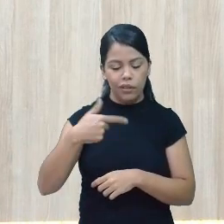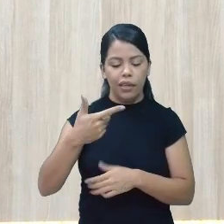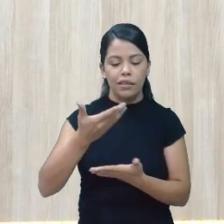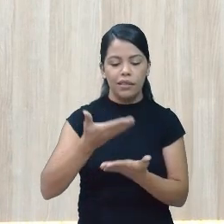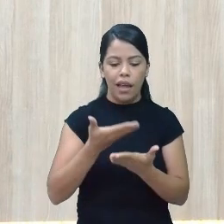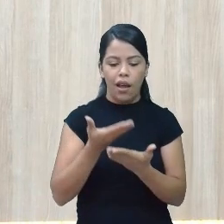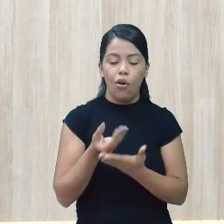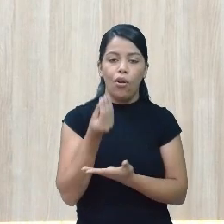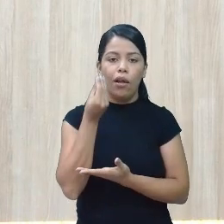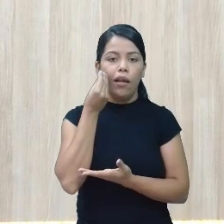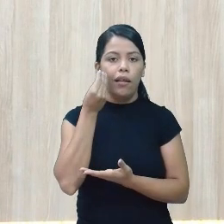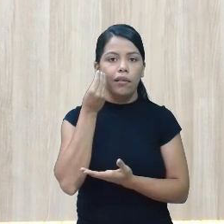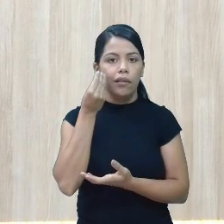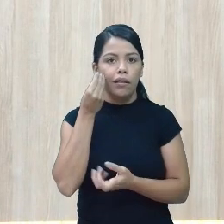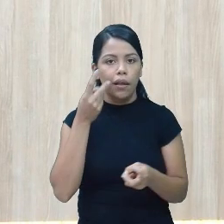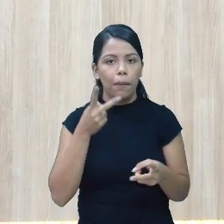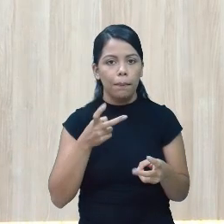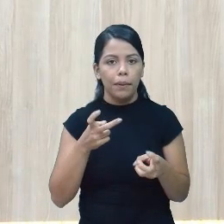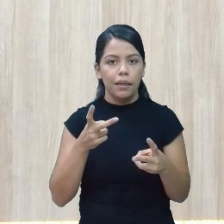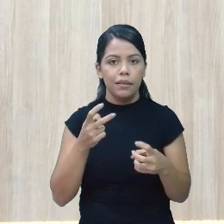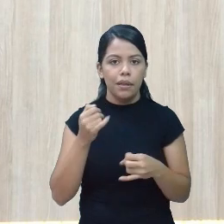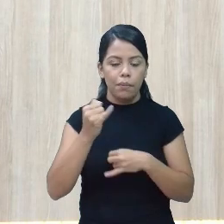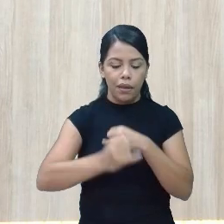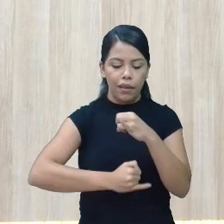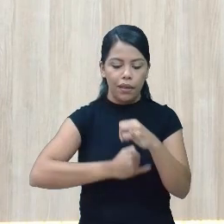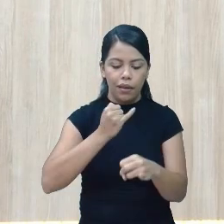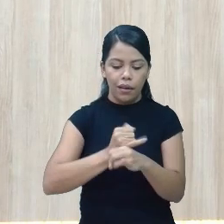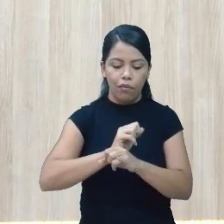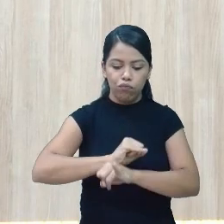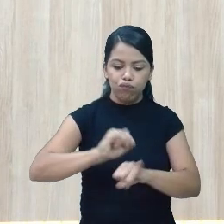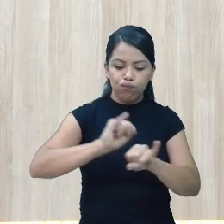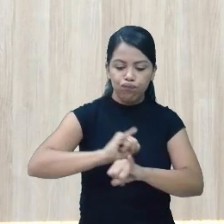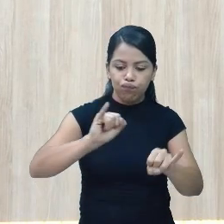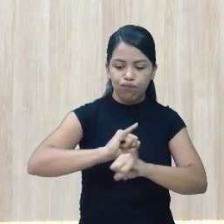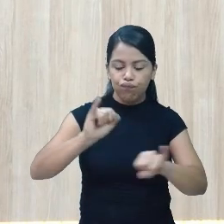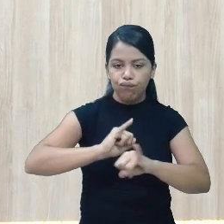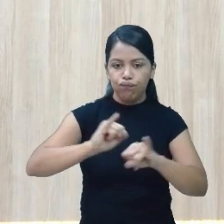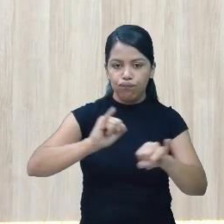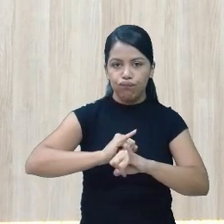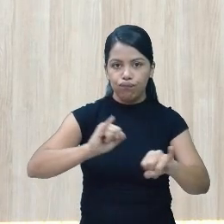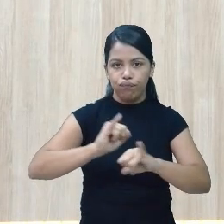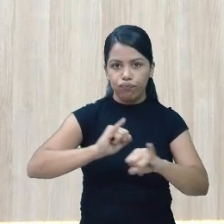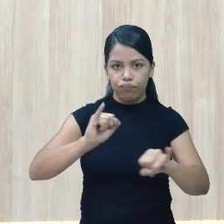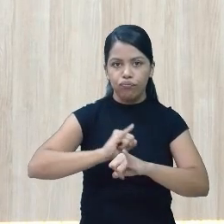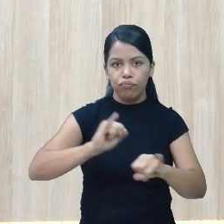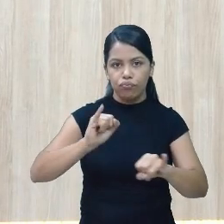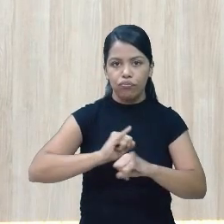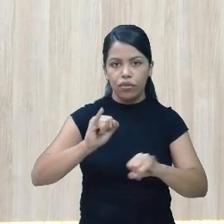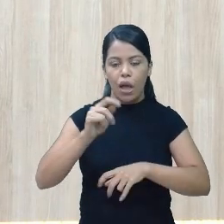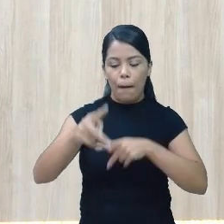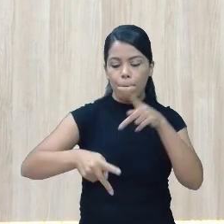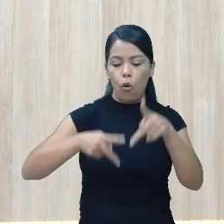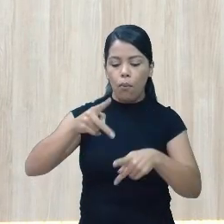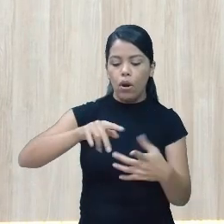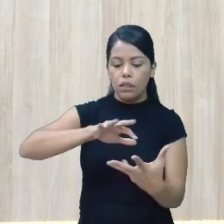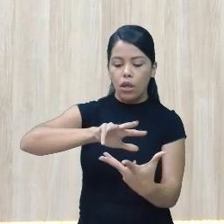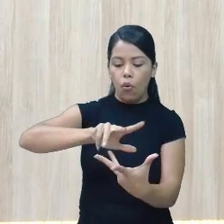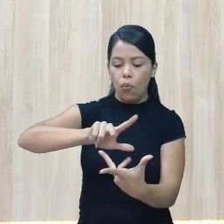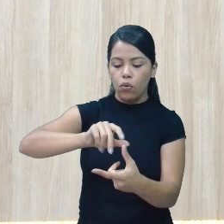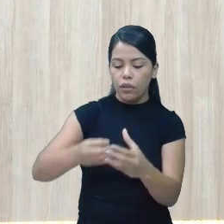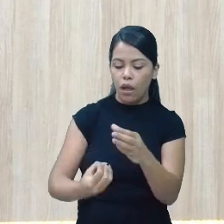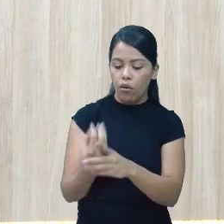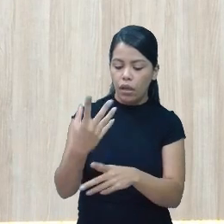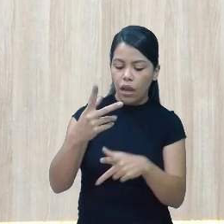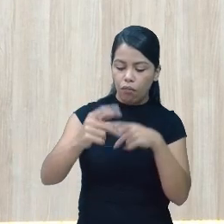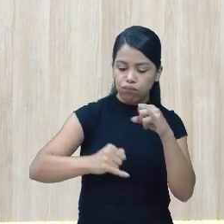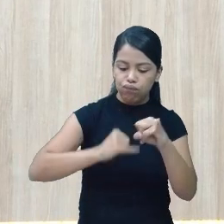de informações que são geradas nas redes sociais, em cima de toda essa população mundial, a gente perceber como é que a gente vai